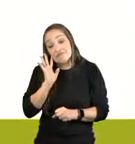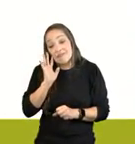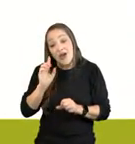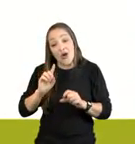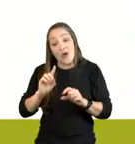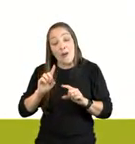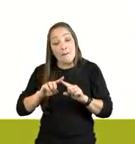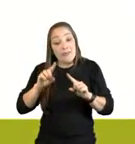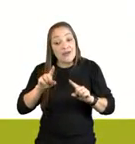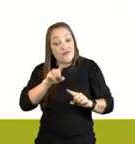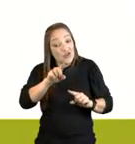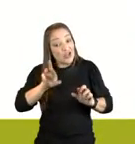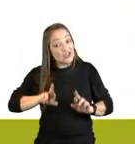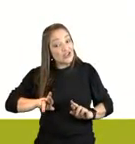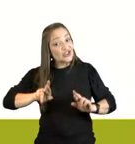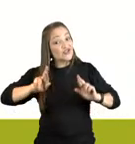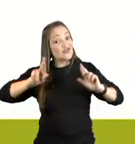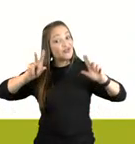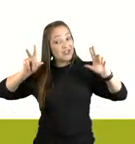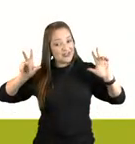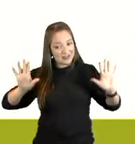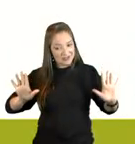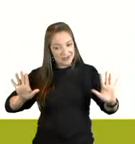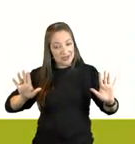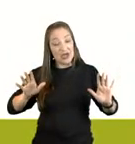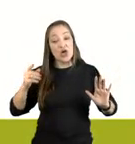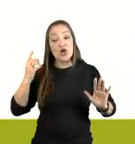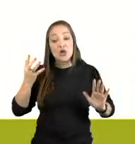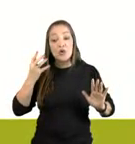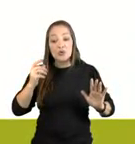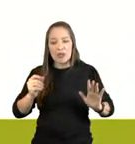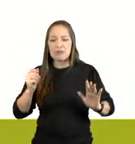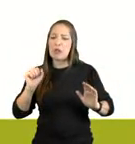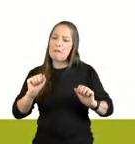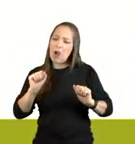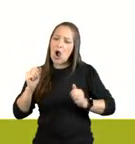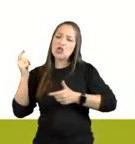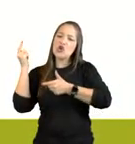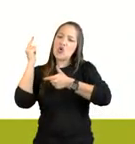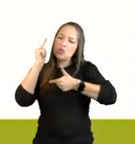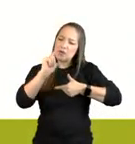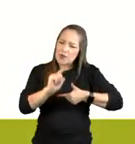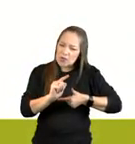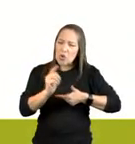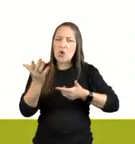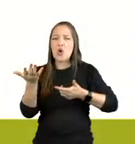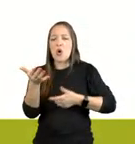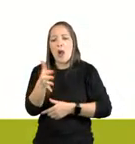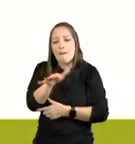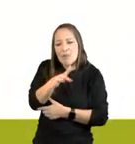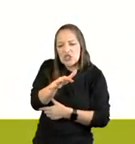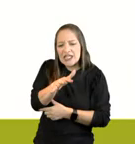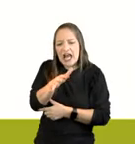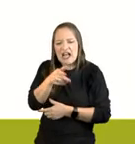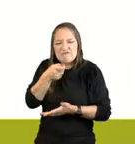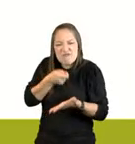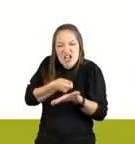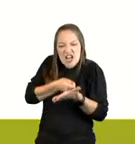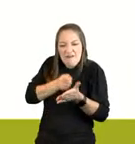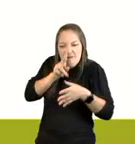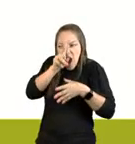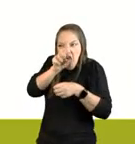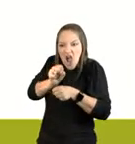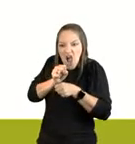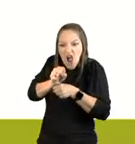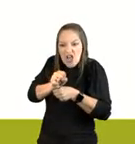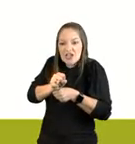a aproximar o seu perfil de investidor, que pode ser conservador, moderado, agressivo e tudo mais, a tudo isso.